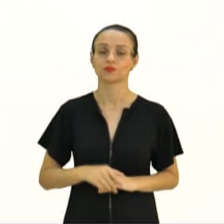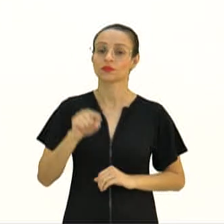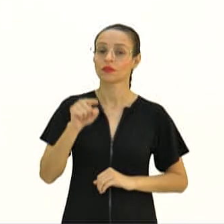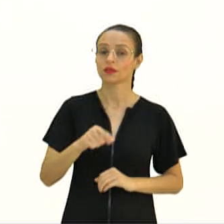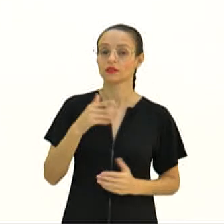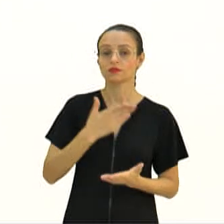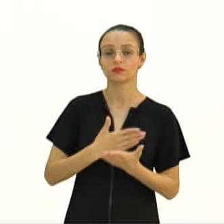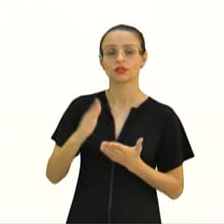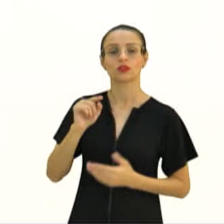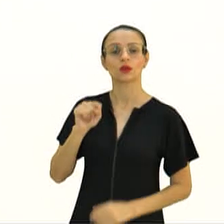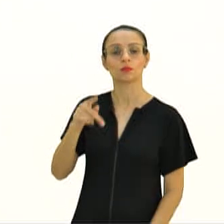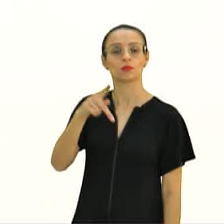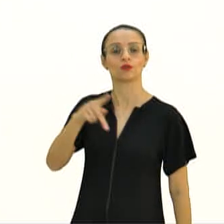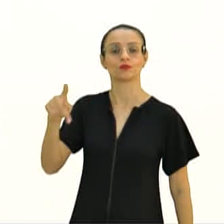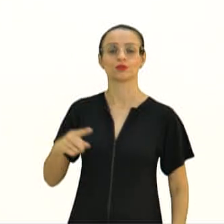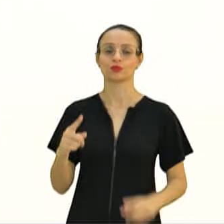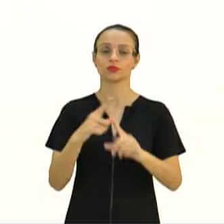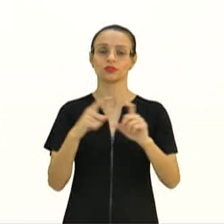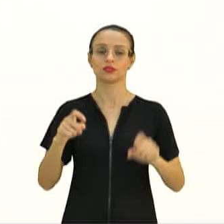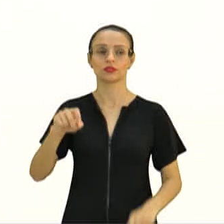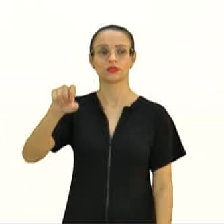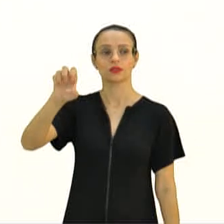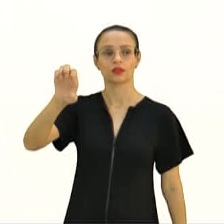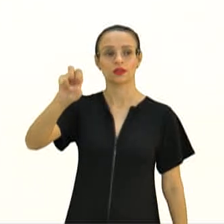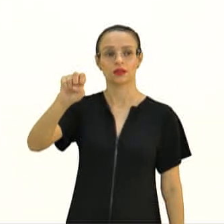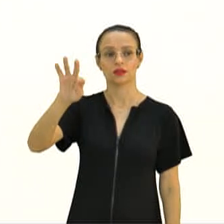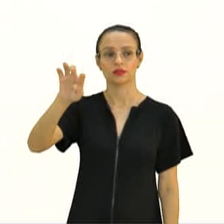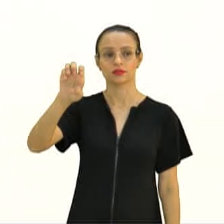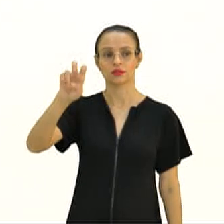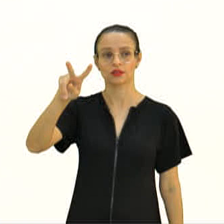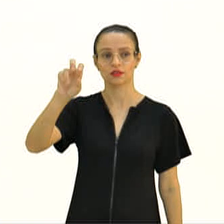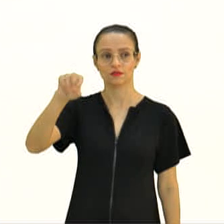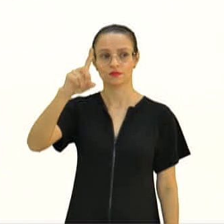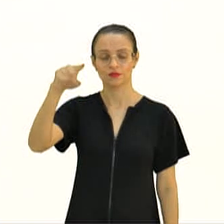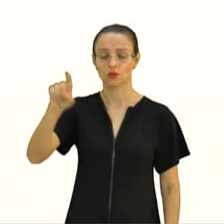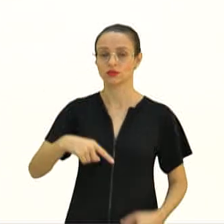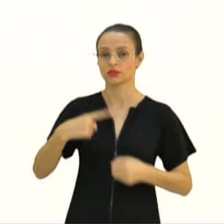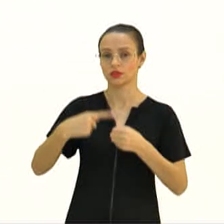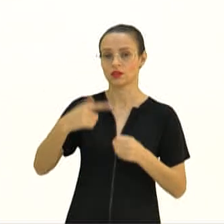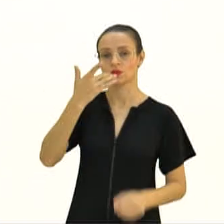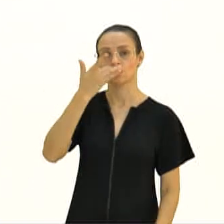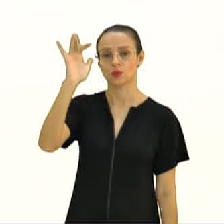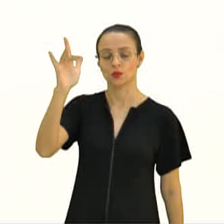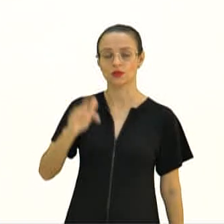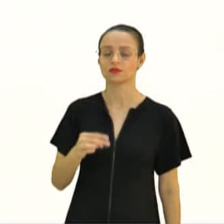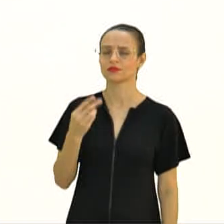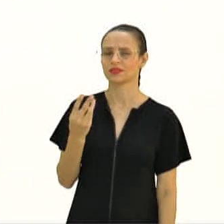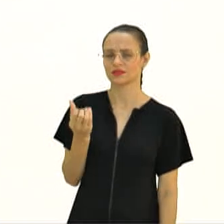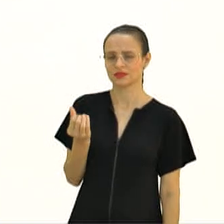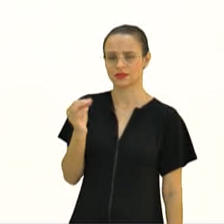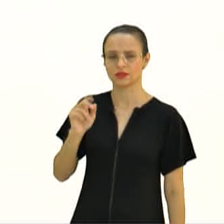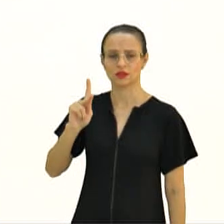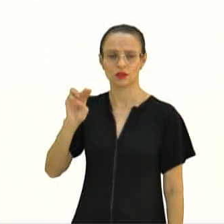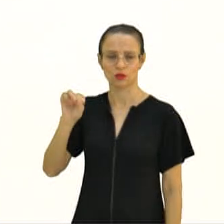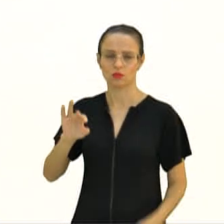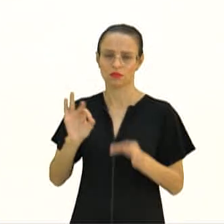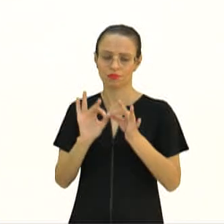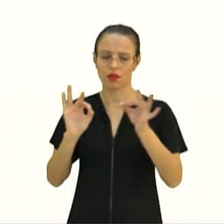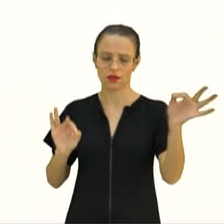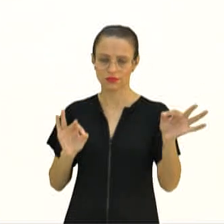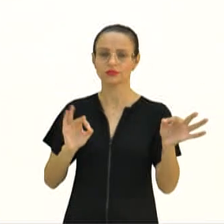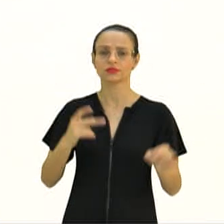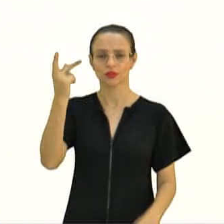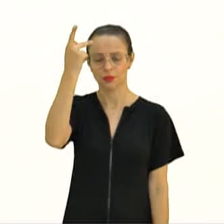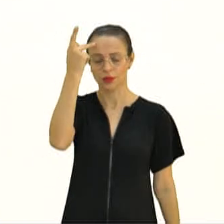é do professor de ciências Estevão Zilioli, de Ourinhos, a 360 quilômetros de São Paulo,